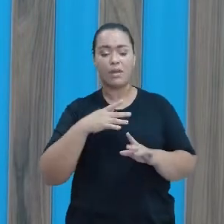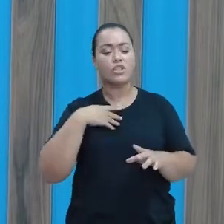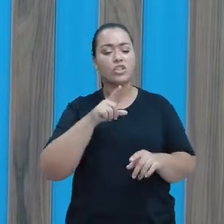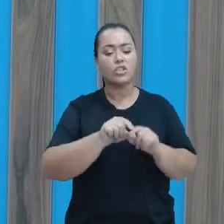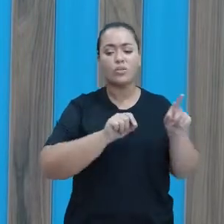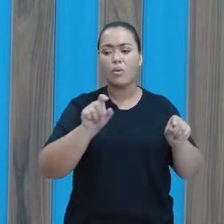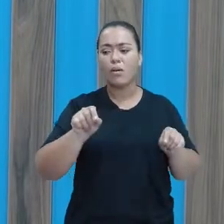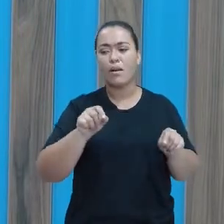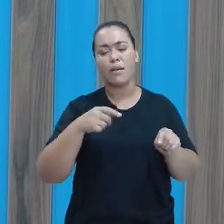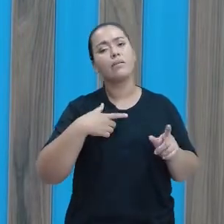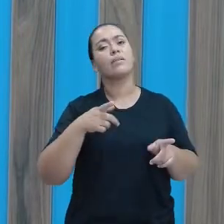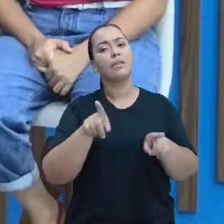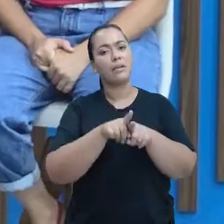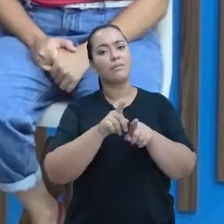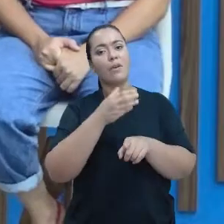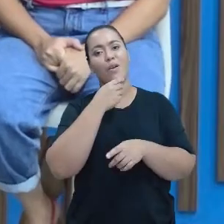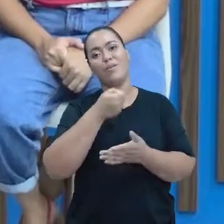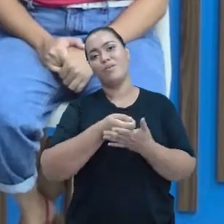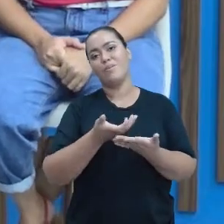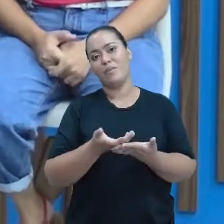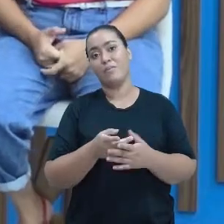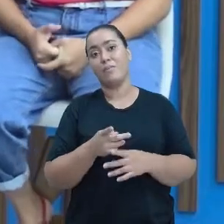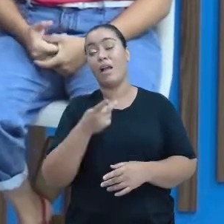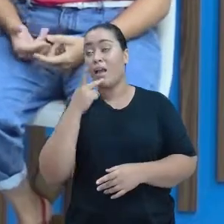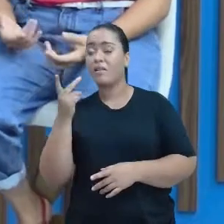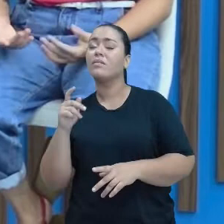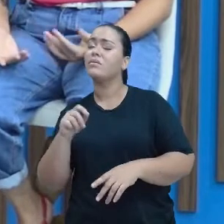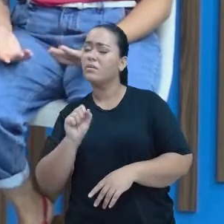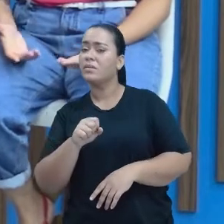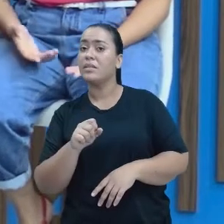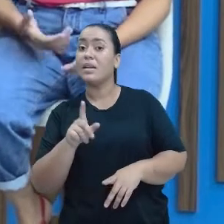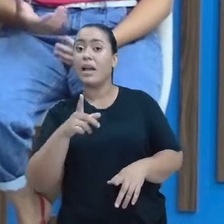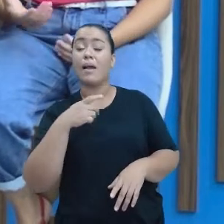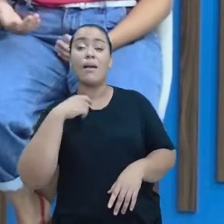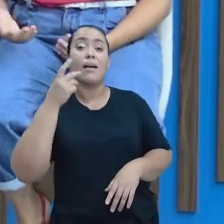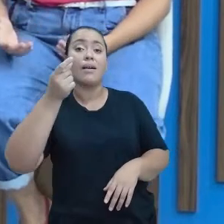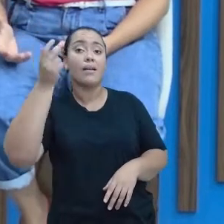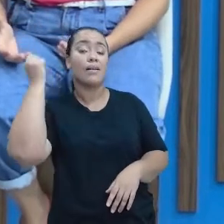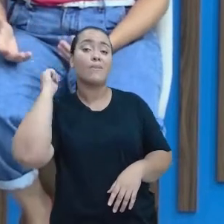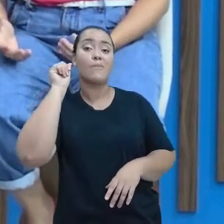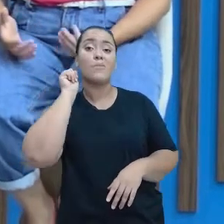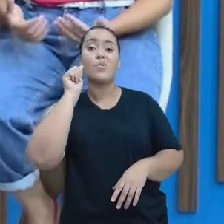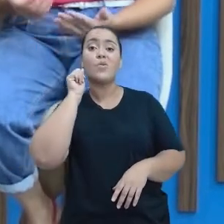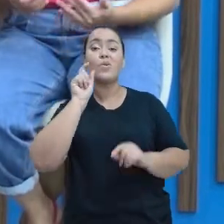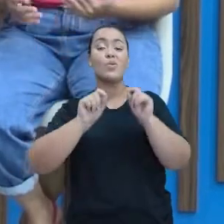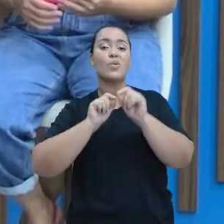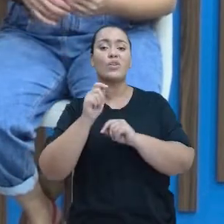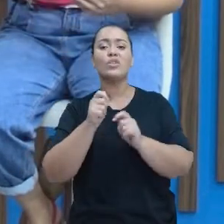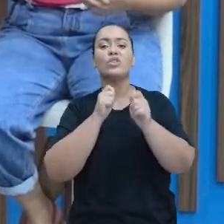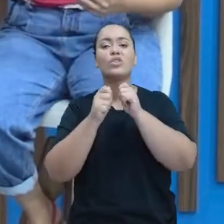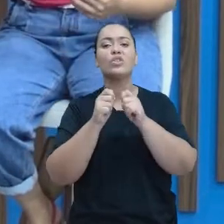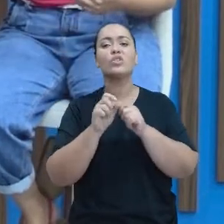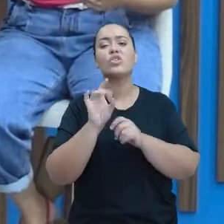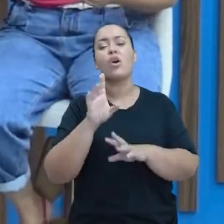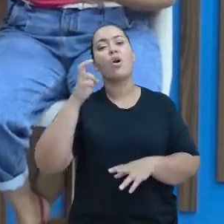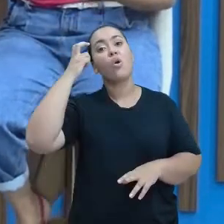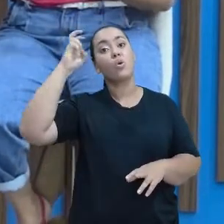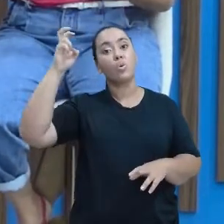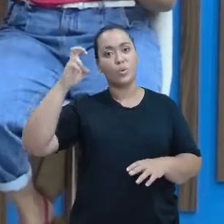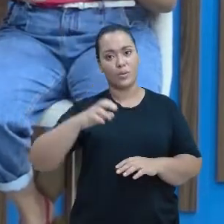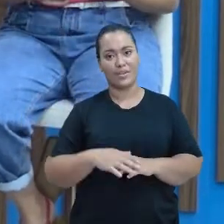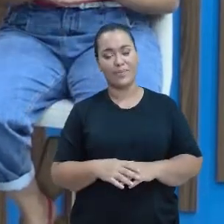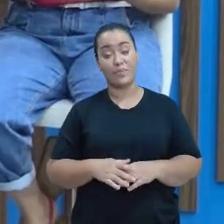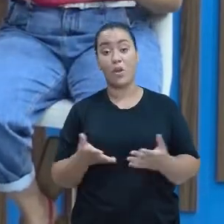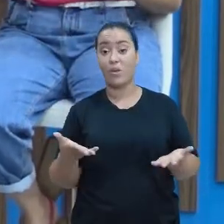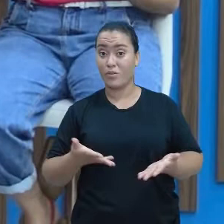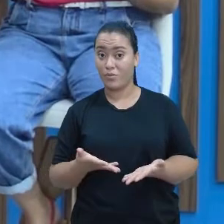ela influenciam. E, antigamente, né, a mulher era tida mais como jornalista para a cultura. Hoje em dia a gente